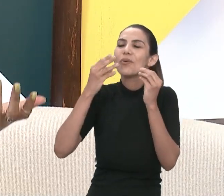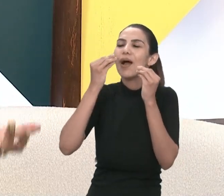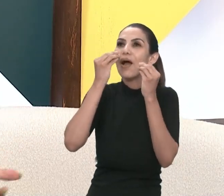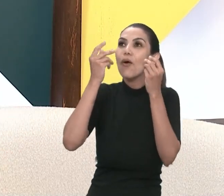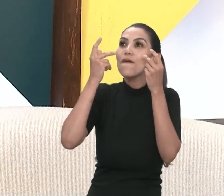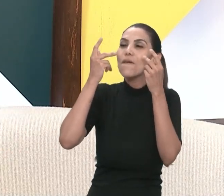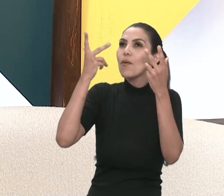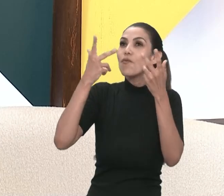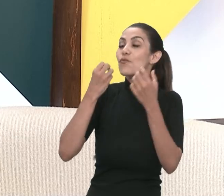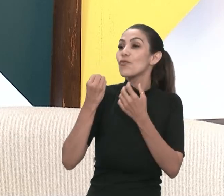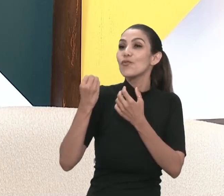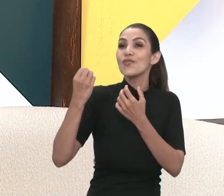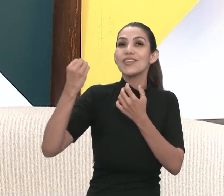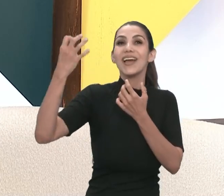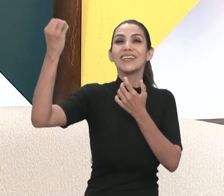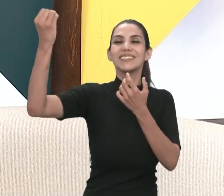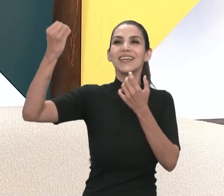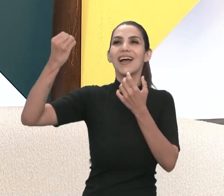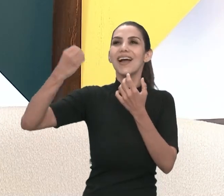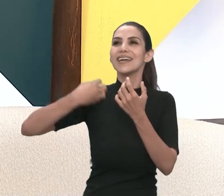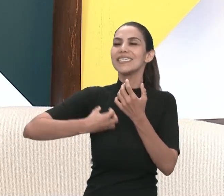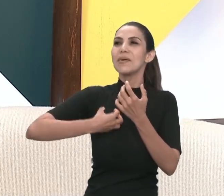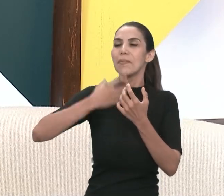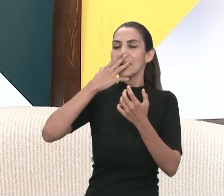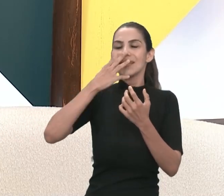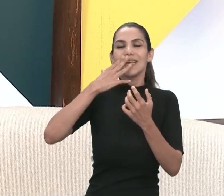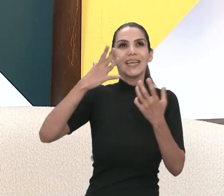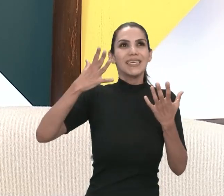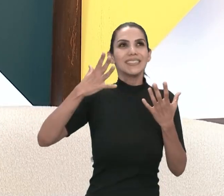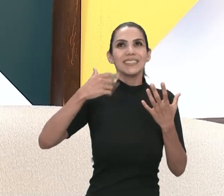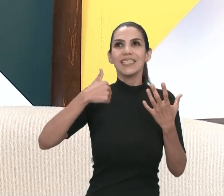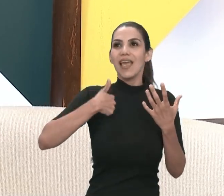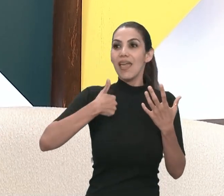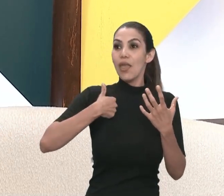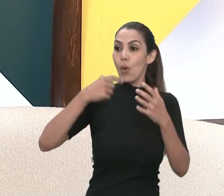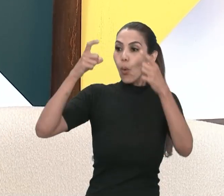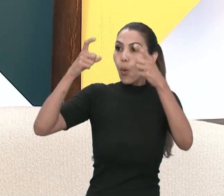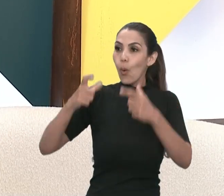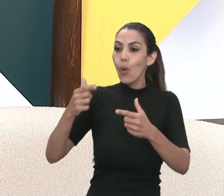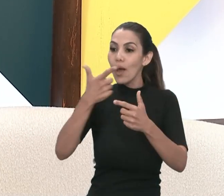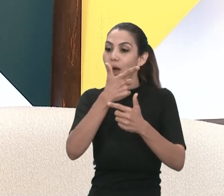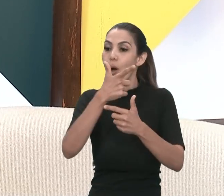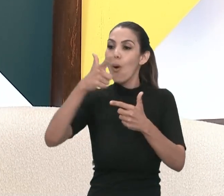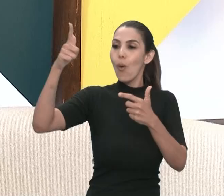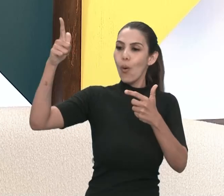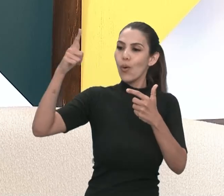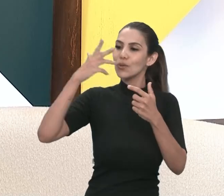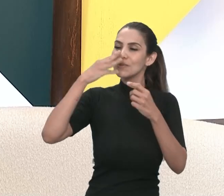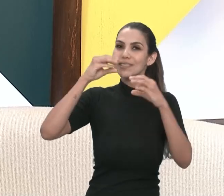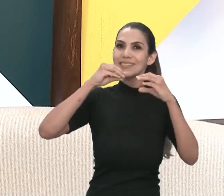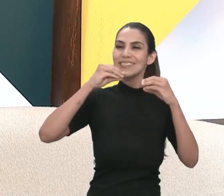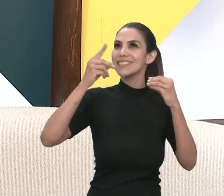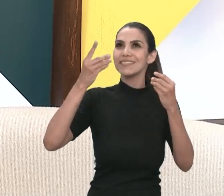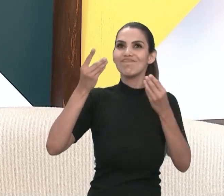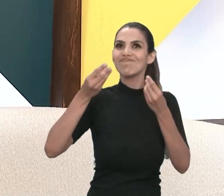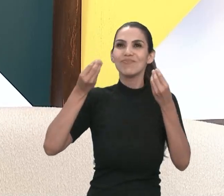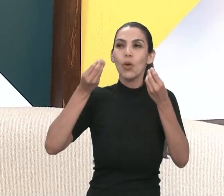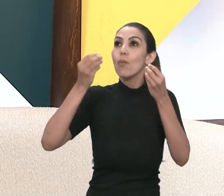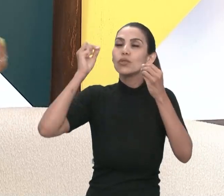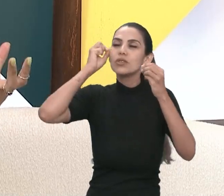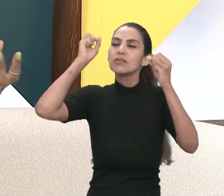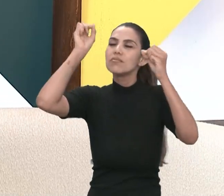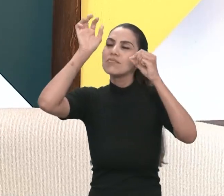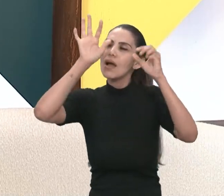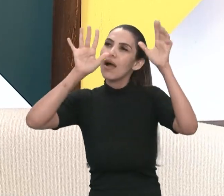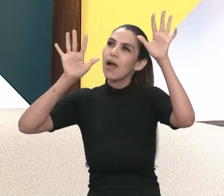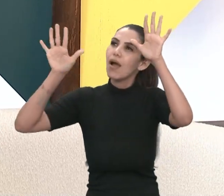outras culturas, se colocar em espaços que às vezes a gente não está, por meio da imagem que a gente vai formando